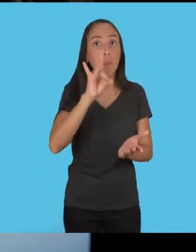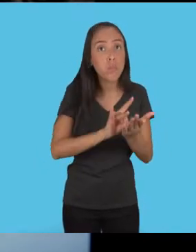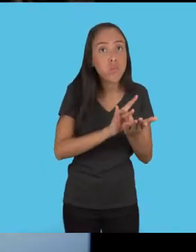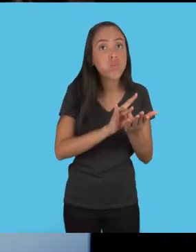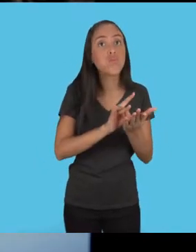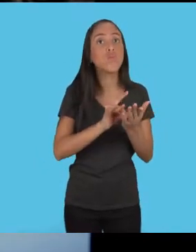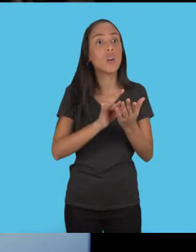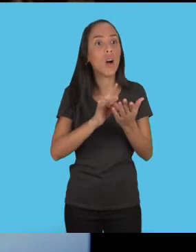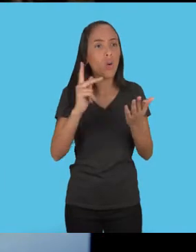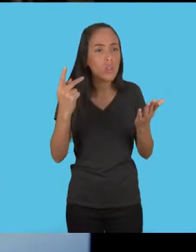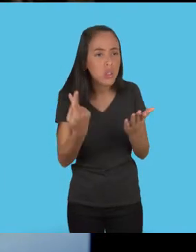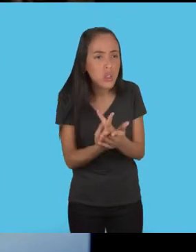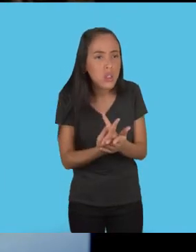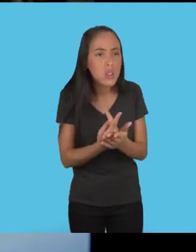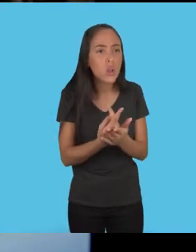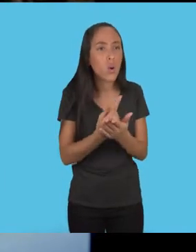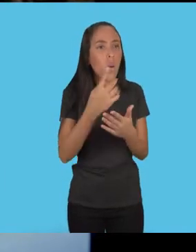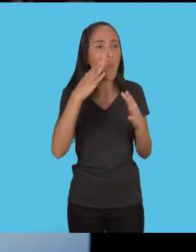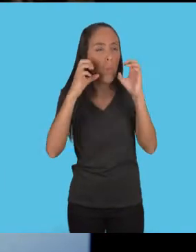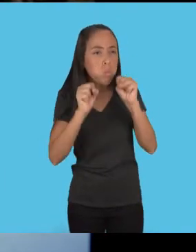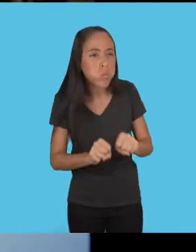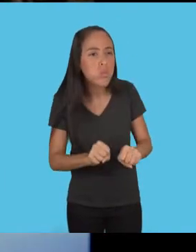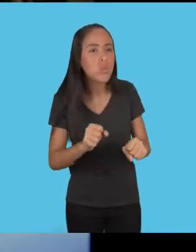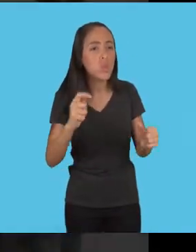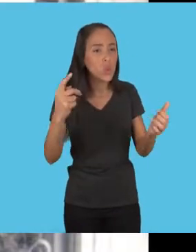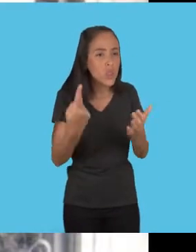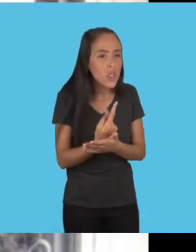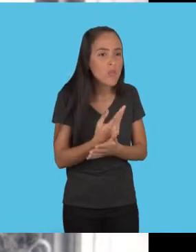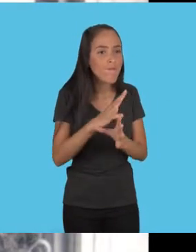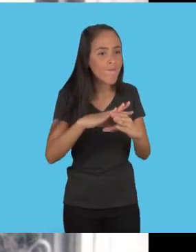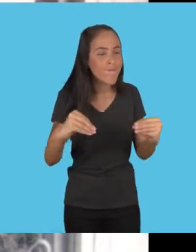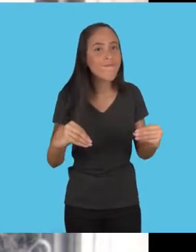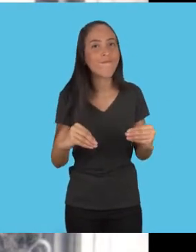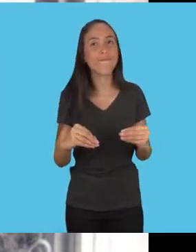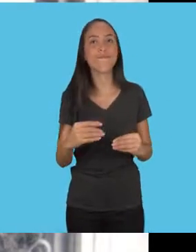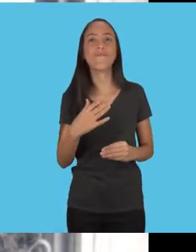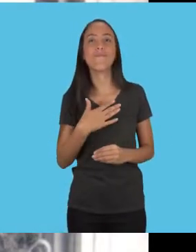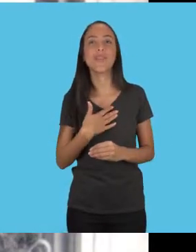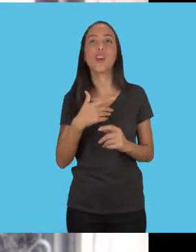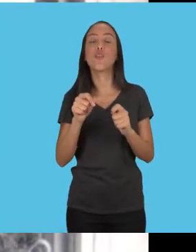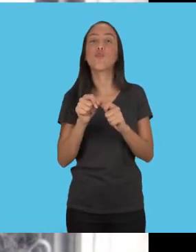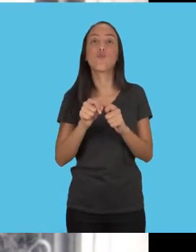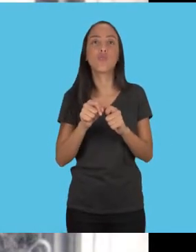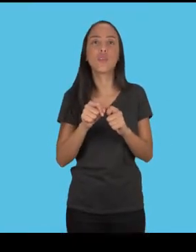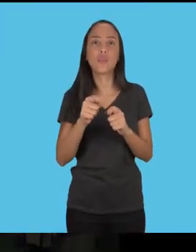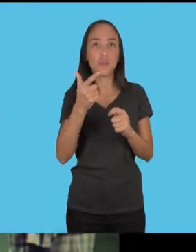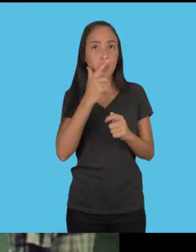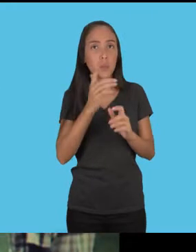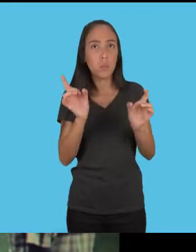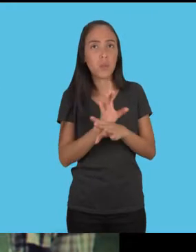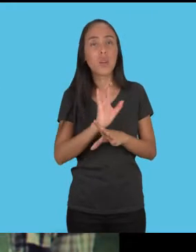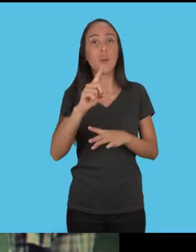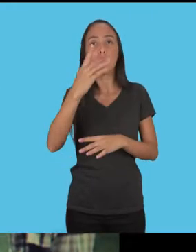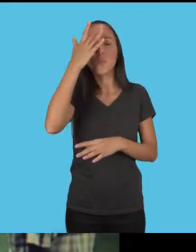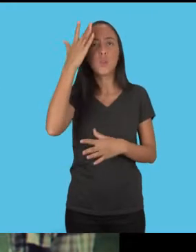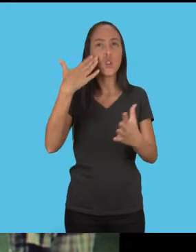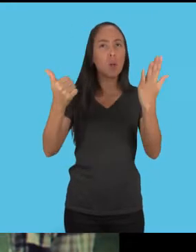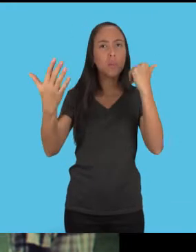realmente concretizado a coisa e comprovou isso. E eu passei a ser muito chamado, né? Para a